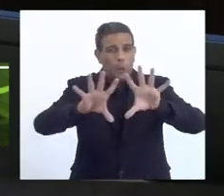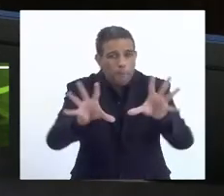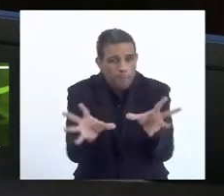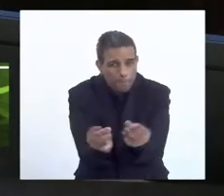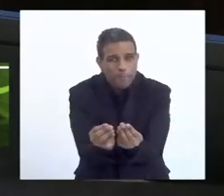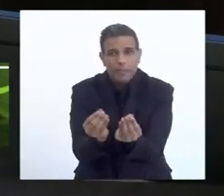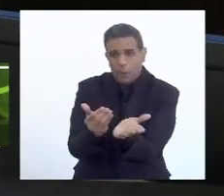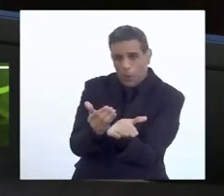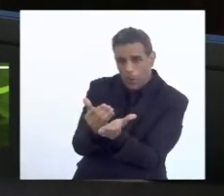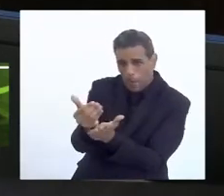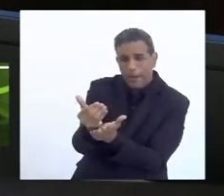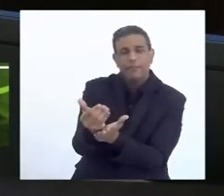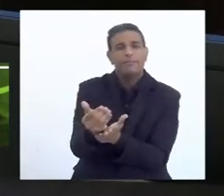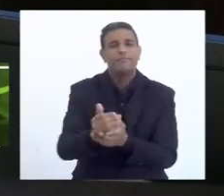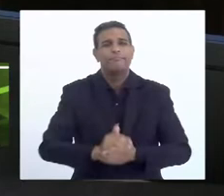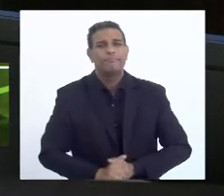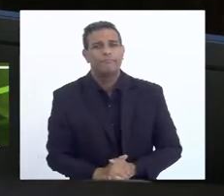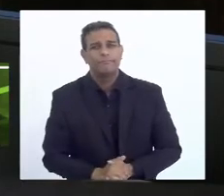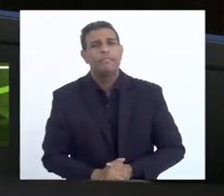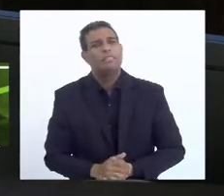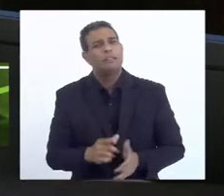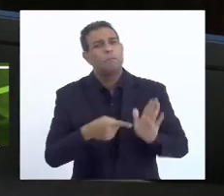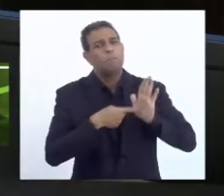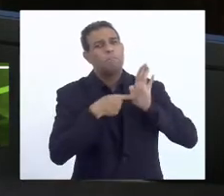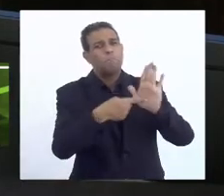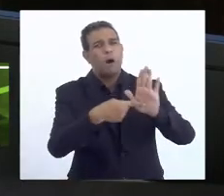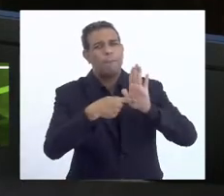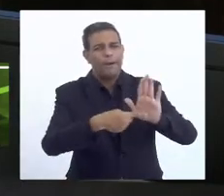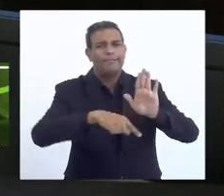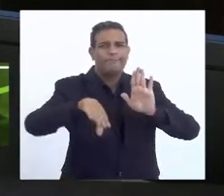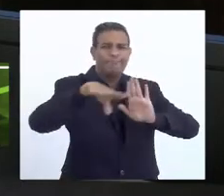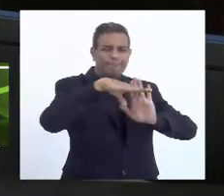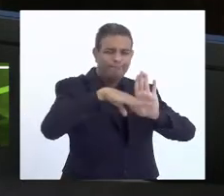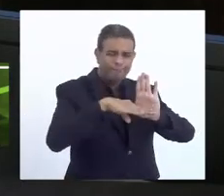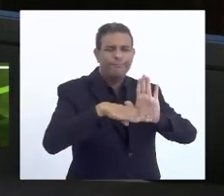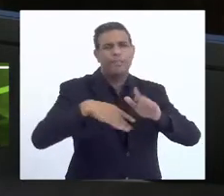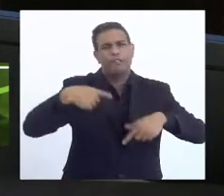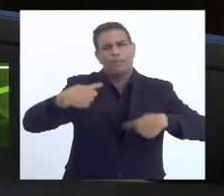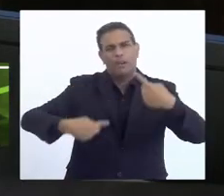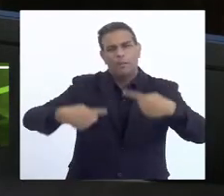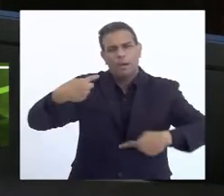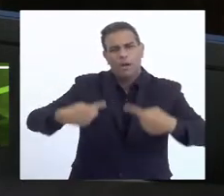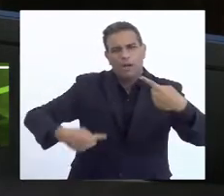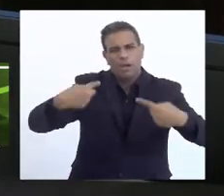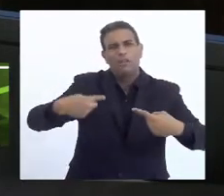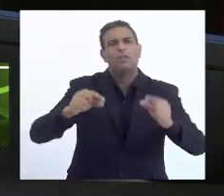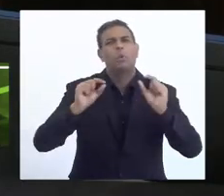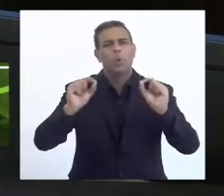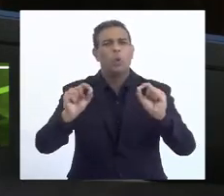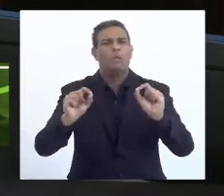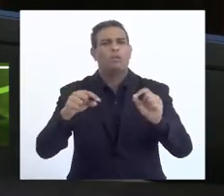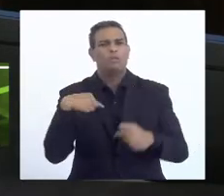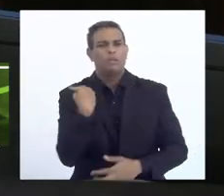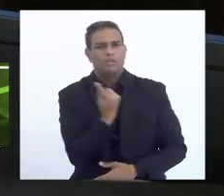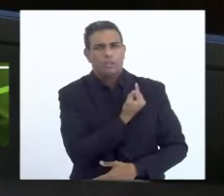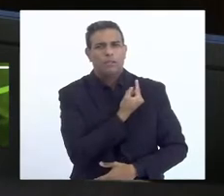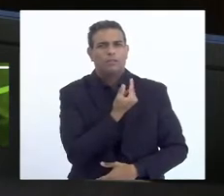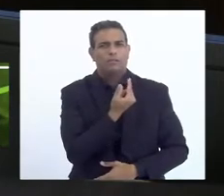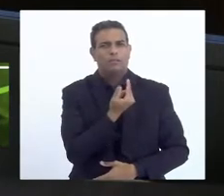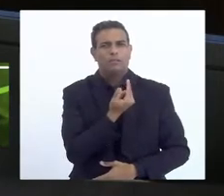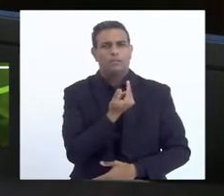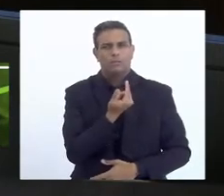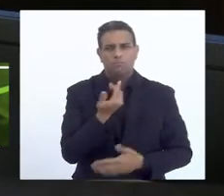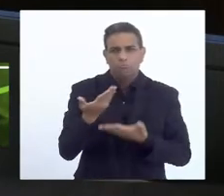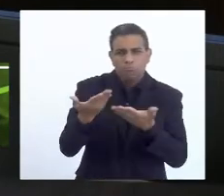fala inicial, trazendo todo um debate importante com relação às nossas companheiras,